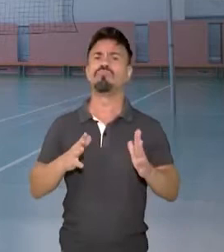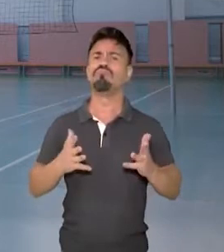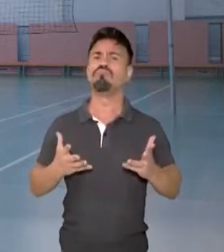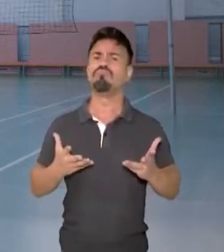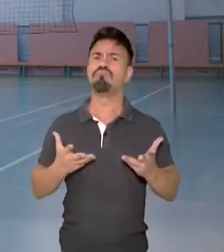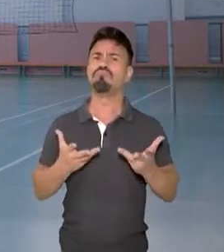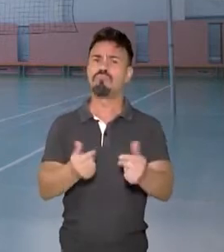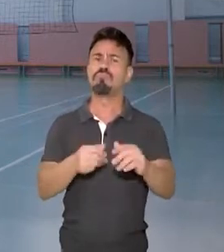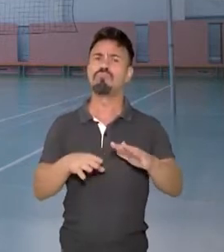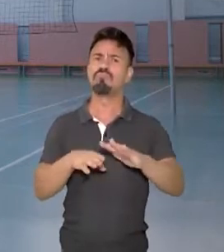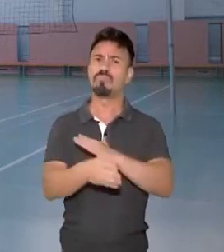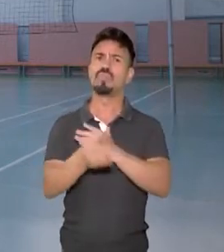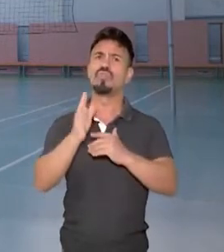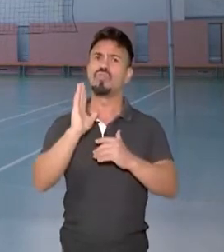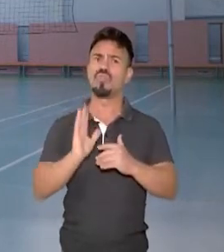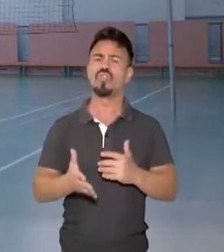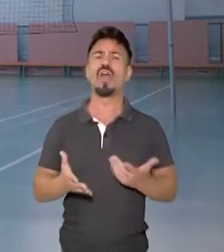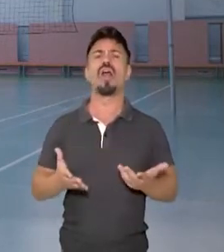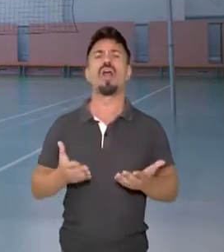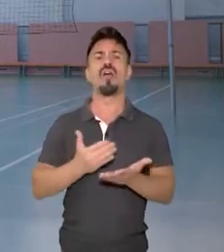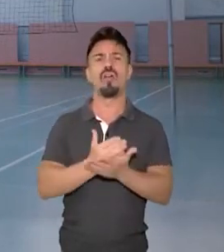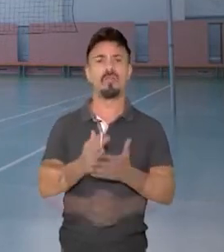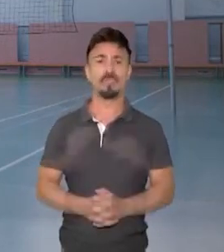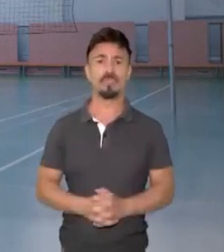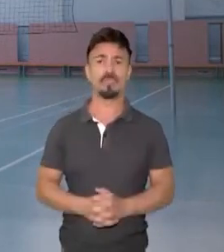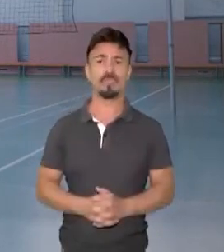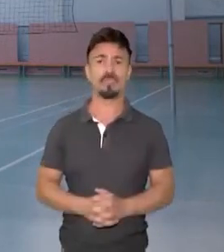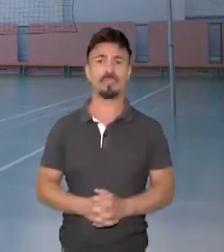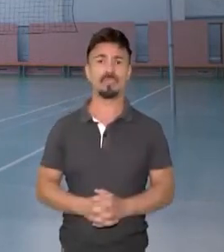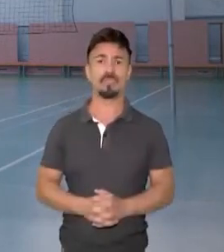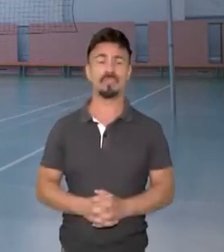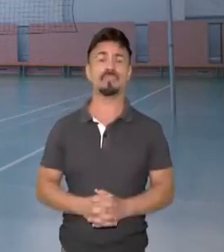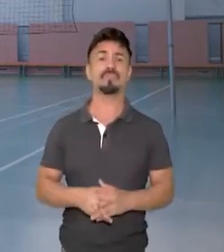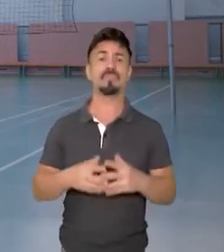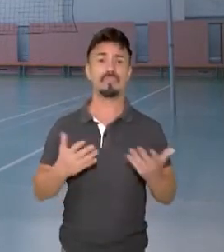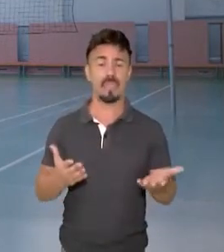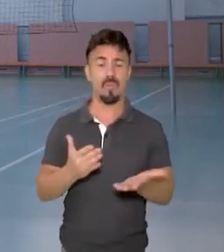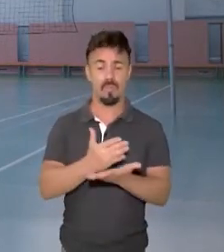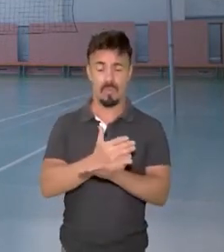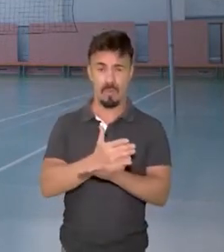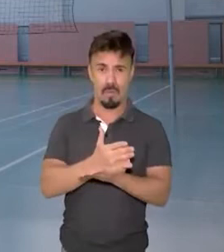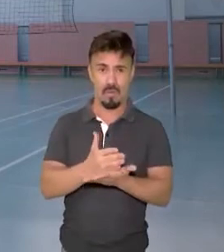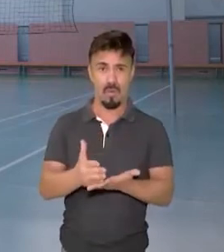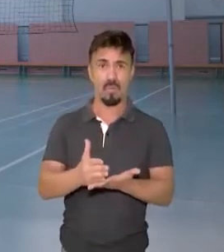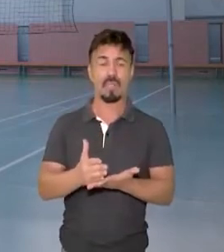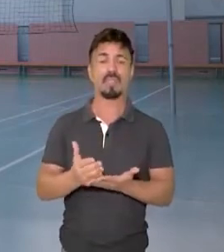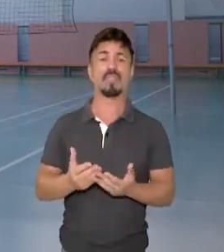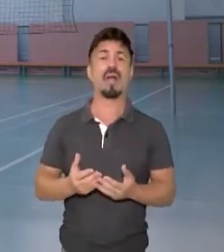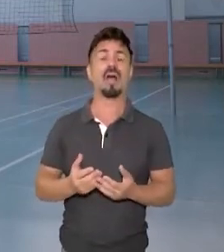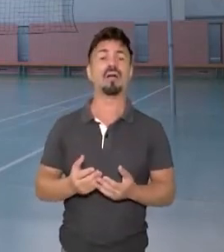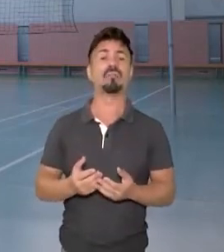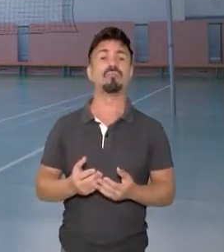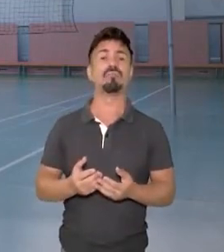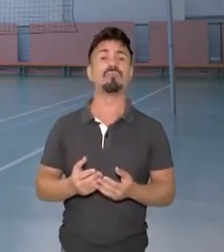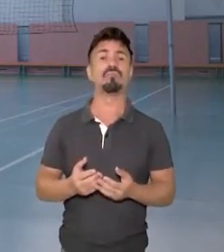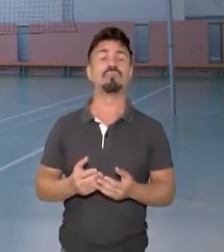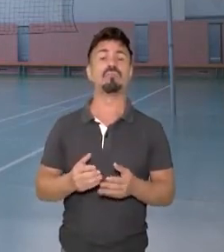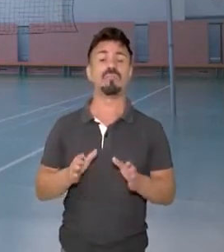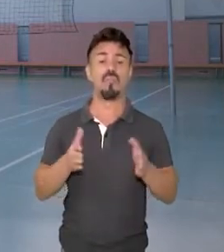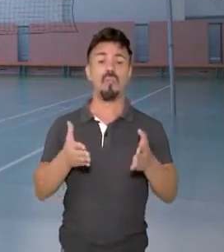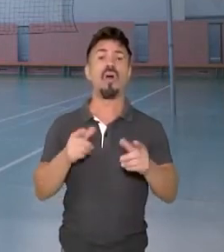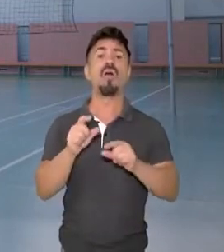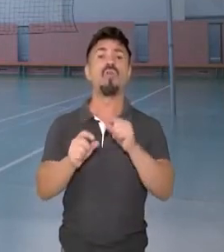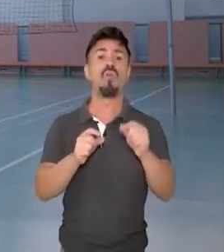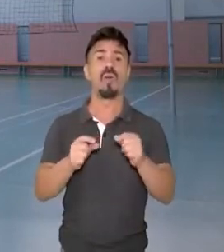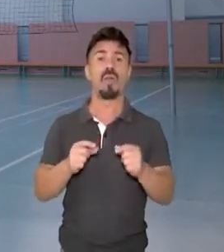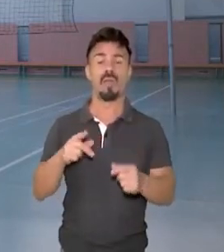ar para praticarmos as próximas atividades certo então pessoal a gente vai começar dando ênfase no movimento que se